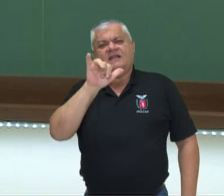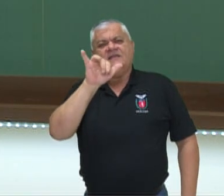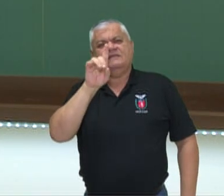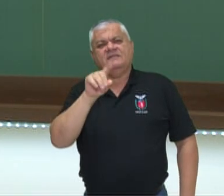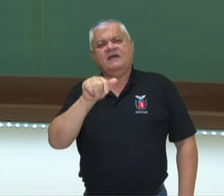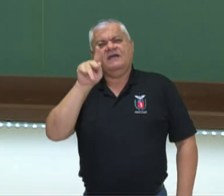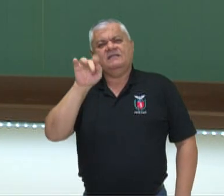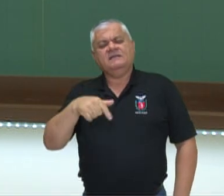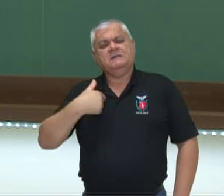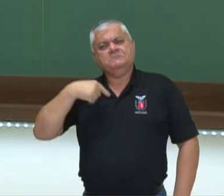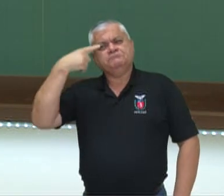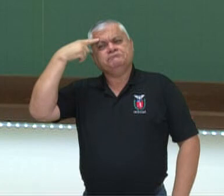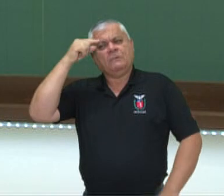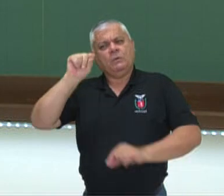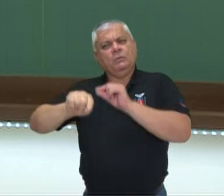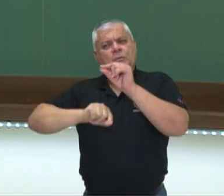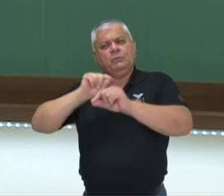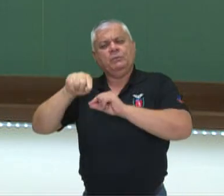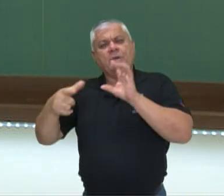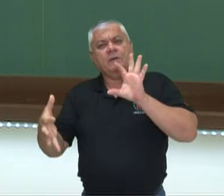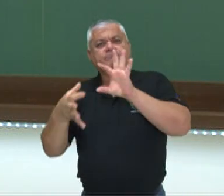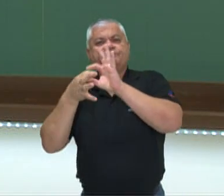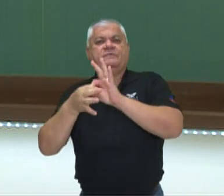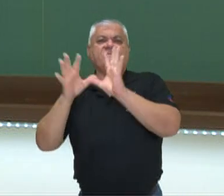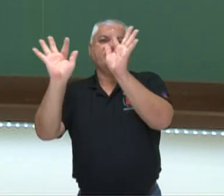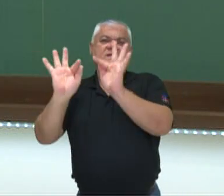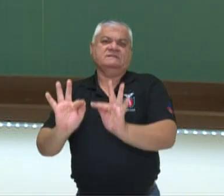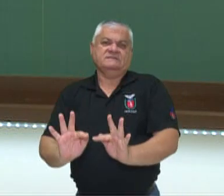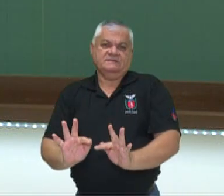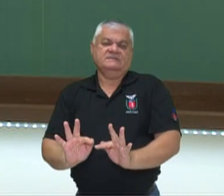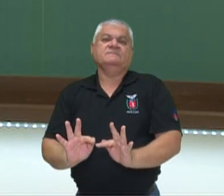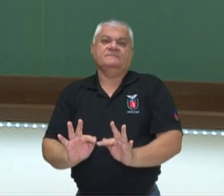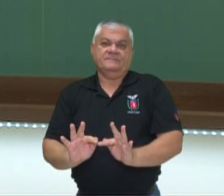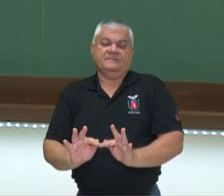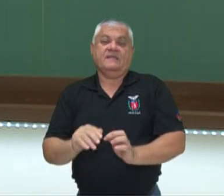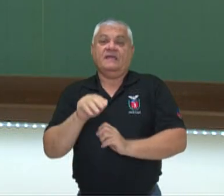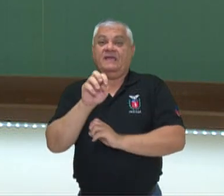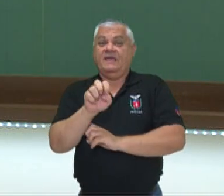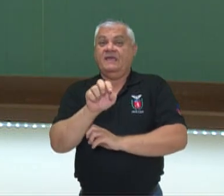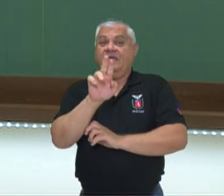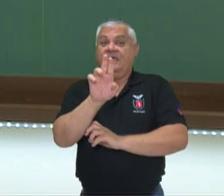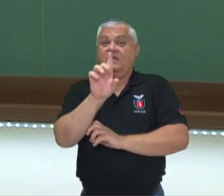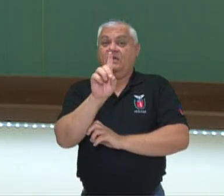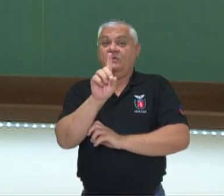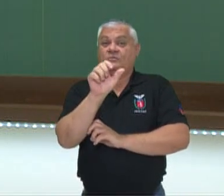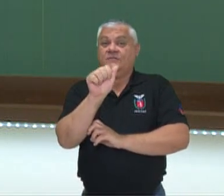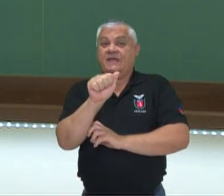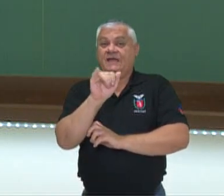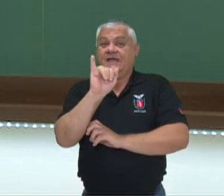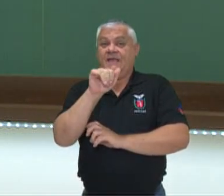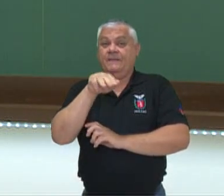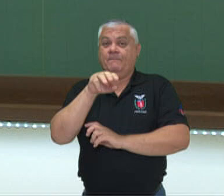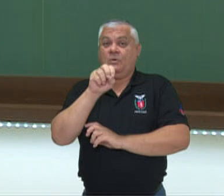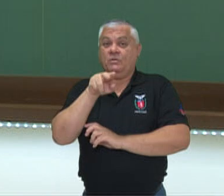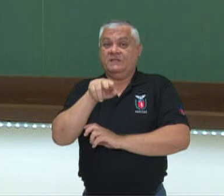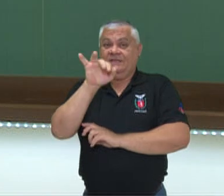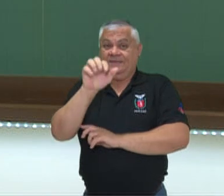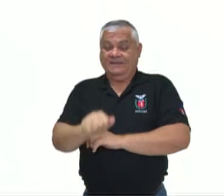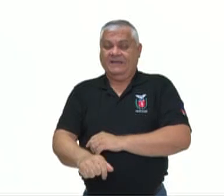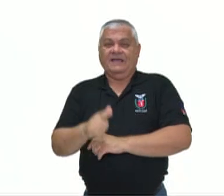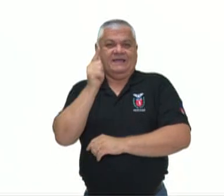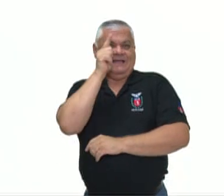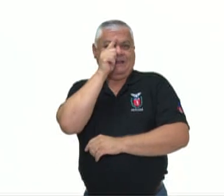essa ideia, à felicidade, a chamada eudaimonia no grego, tá? Então, Aristóteles diz